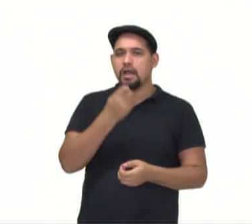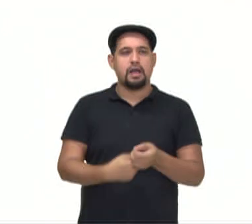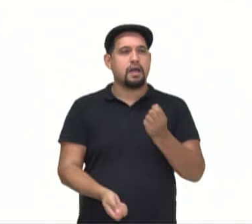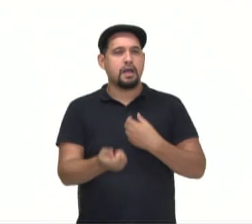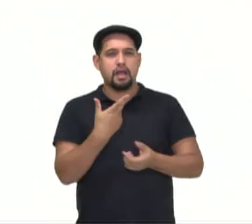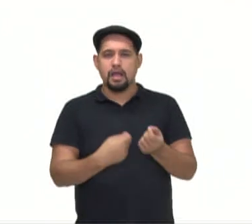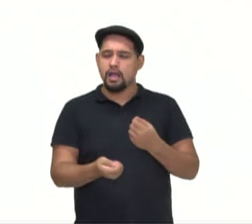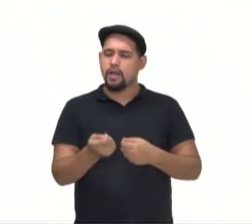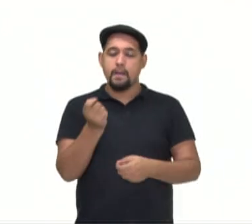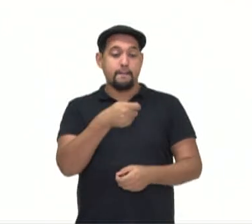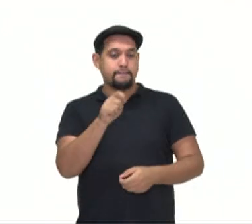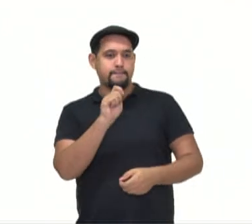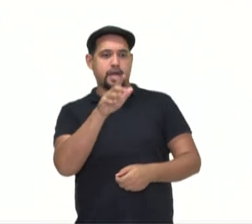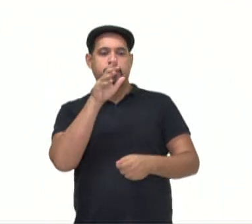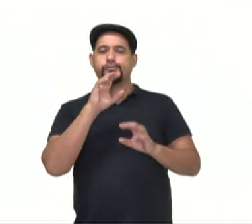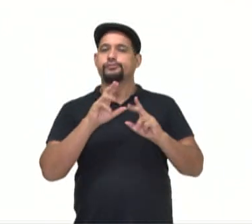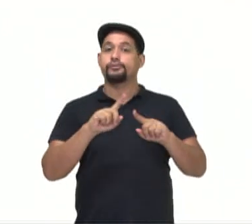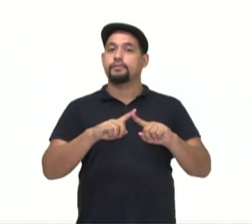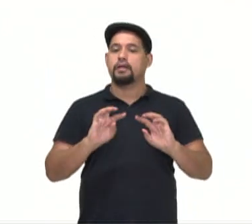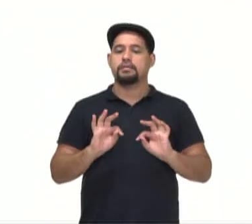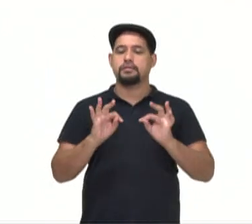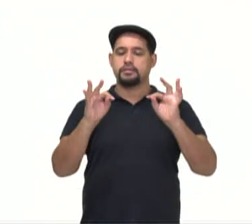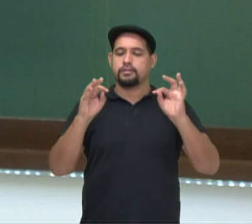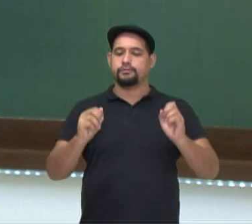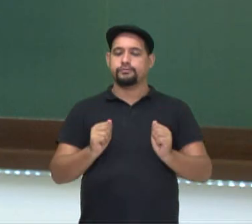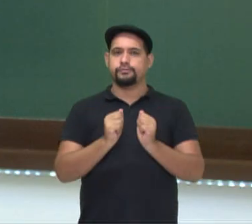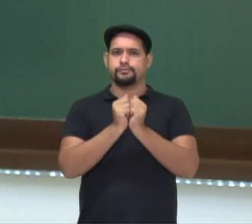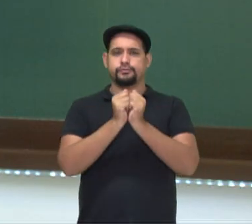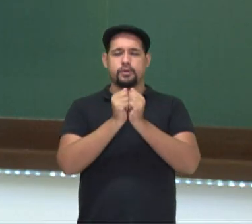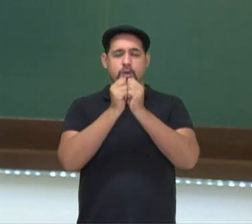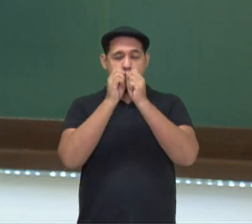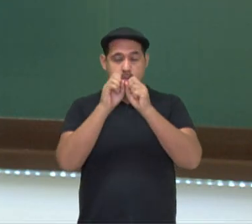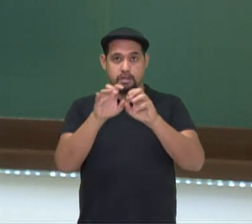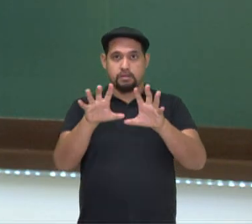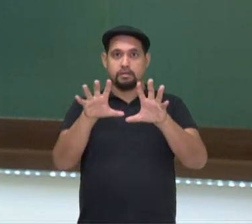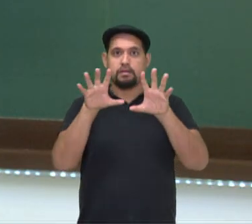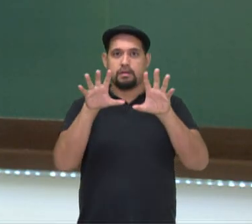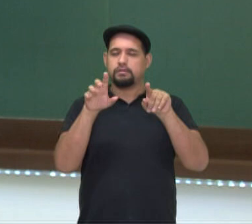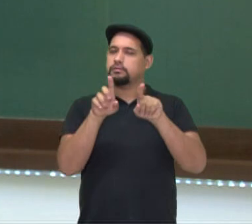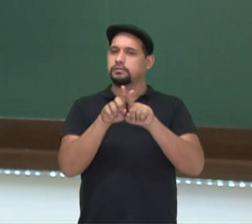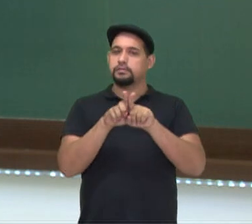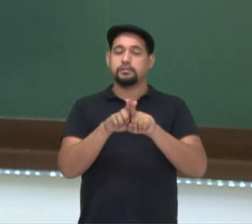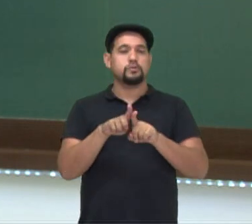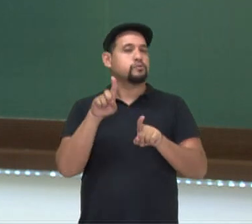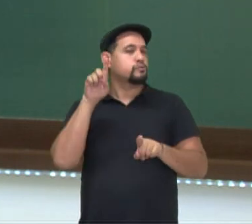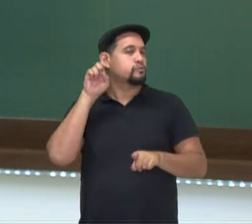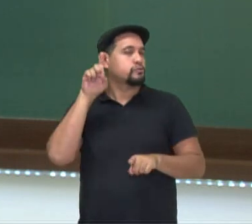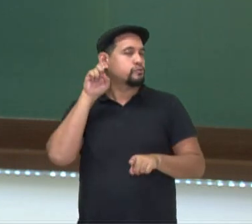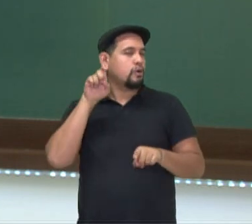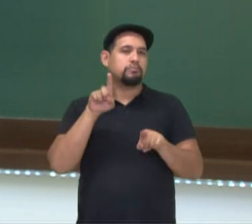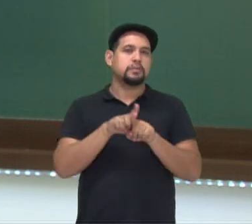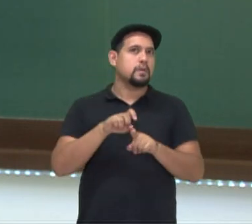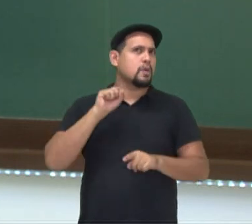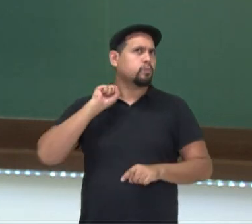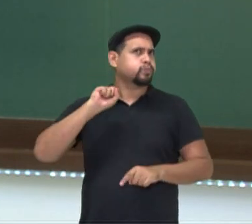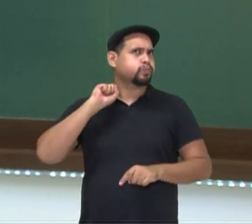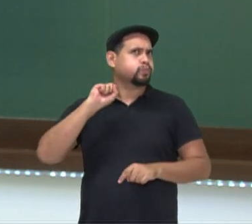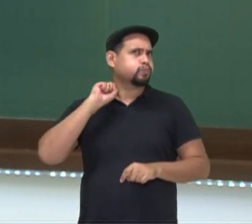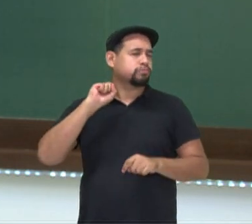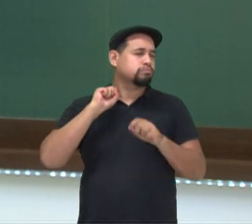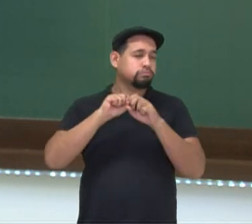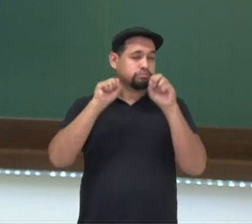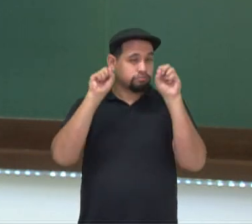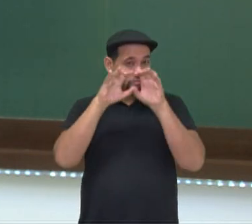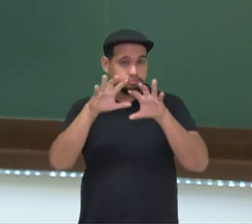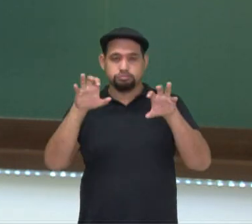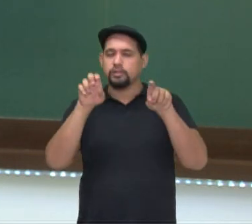malabaristas, mágicos, entre outros. Mas a tecnologia vai estar junto. Então, a iluminação, a sonoplastia, que são os sons, as músicas, os